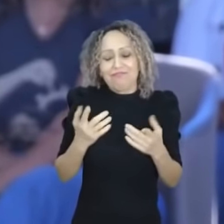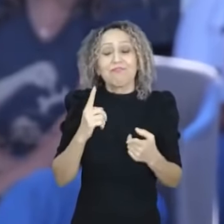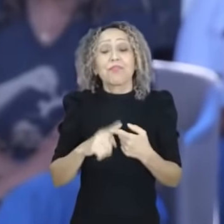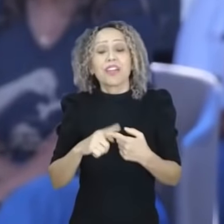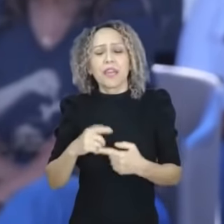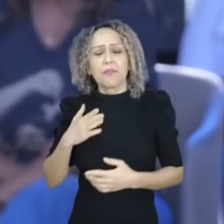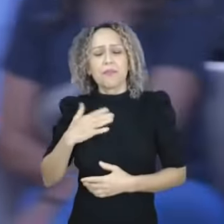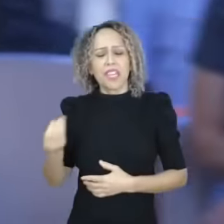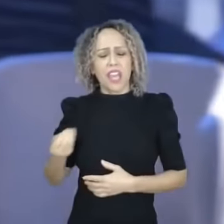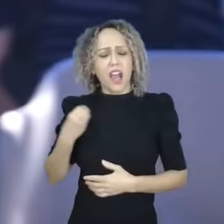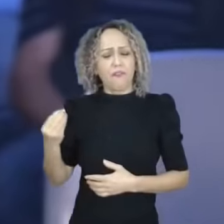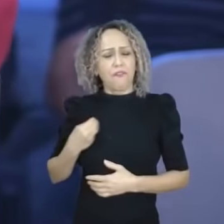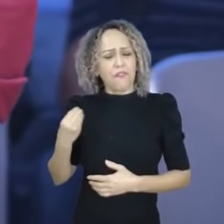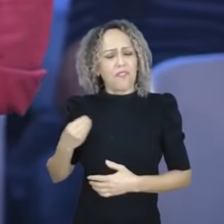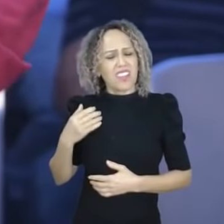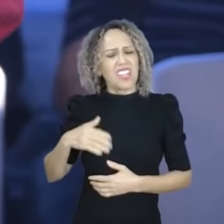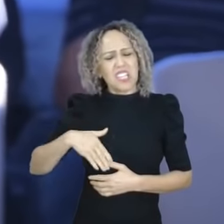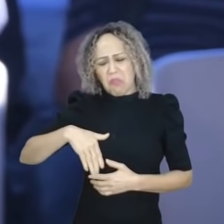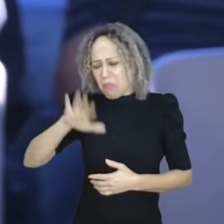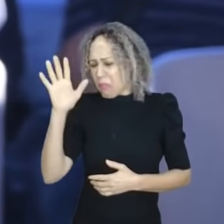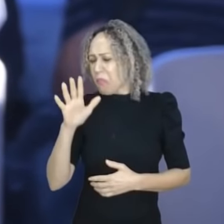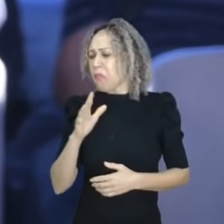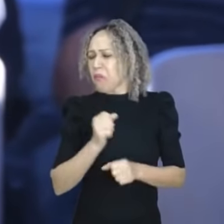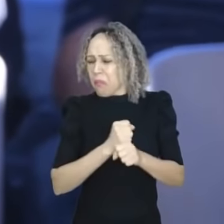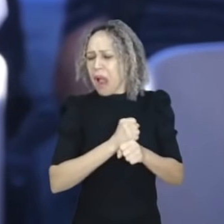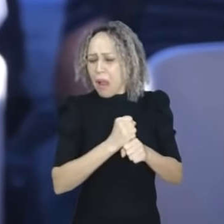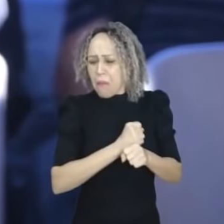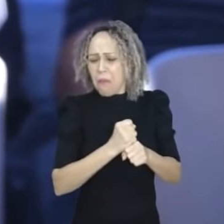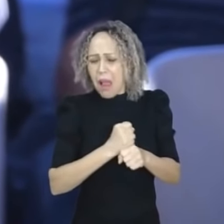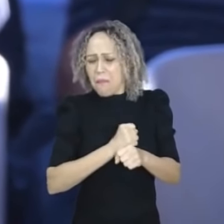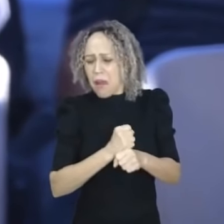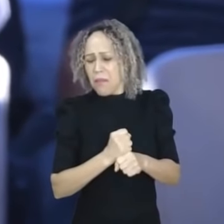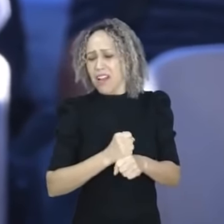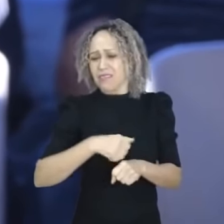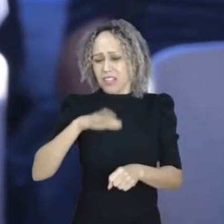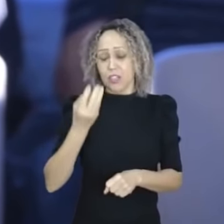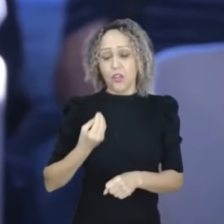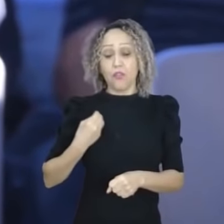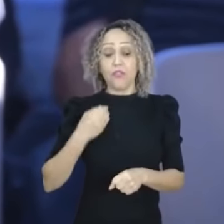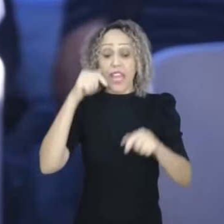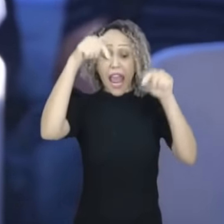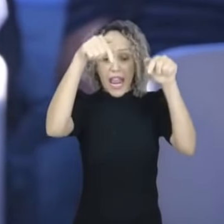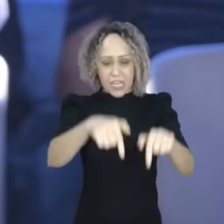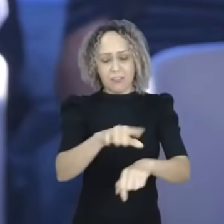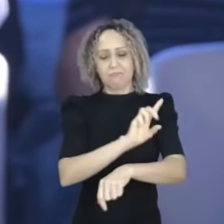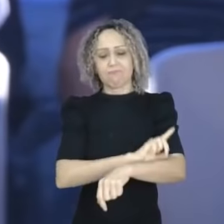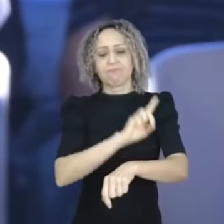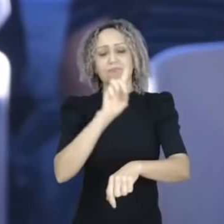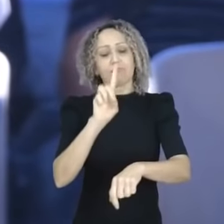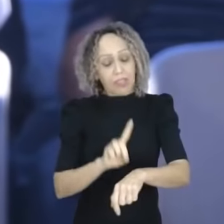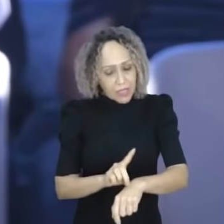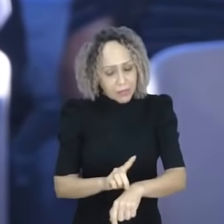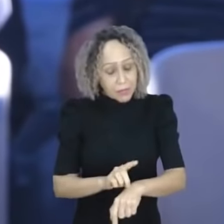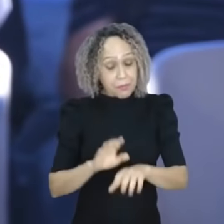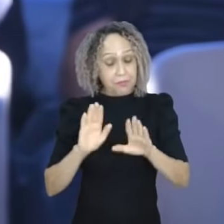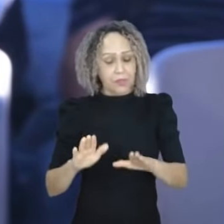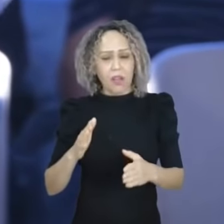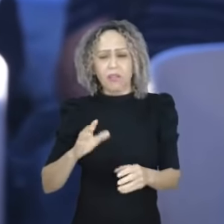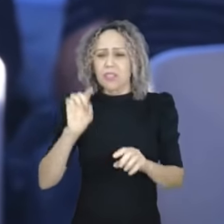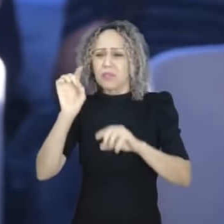vida aqui. Uma boa parte da minha vida aqui. Mas hoje eu quero falar especialmente, agradecer a presença de